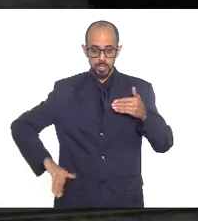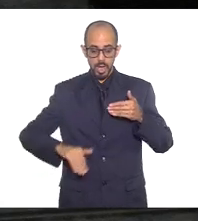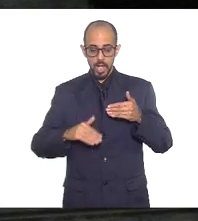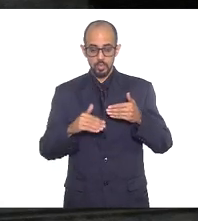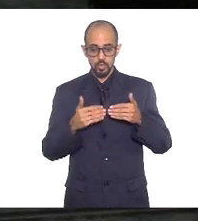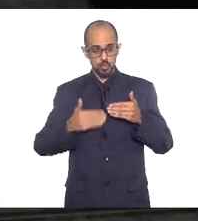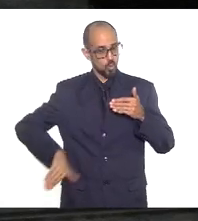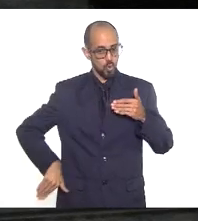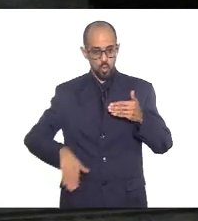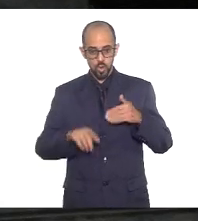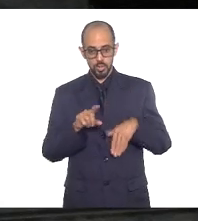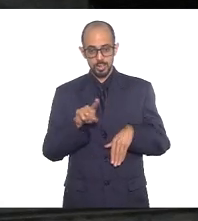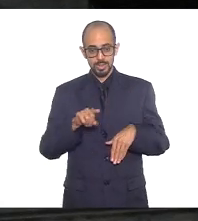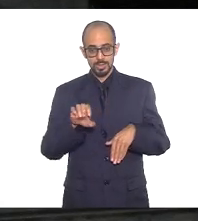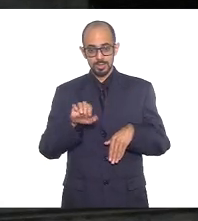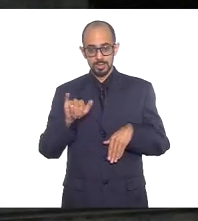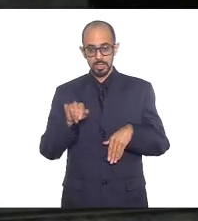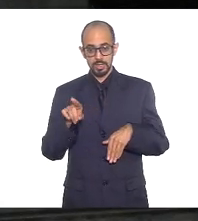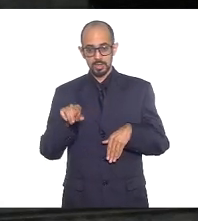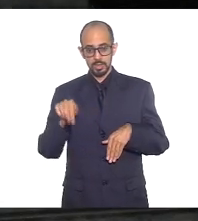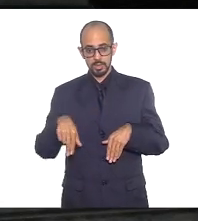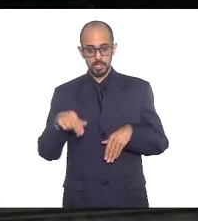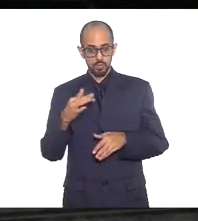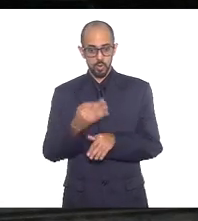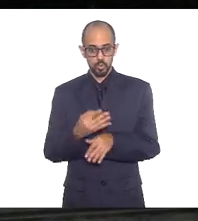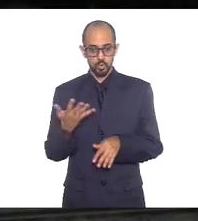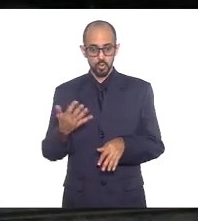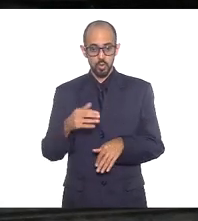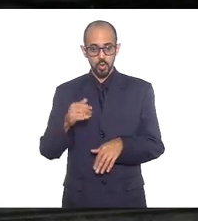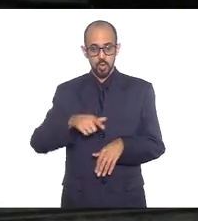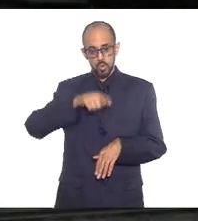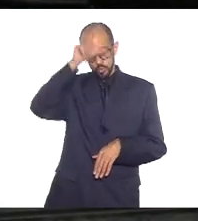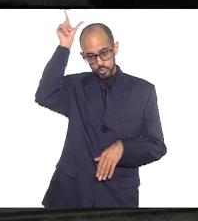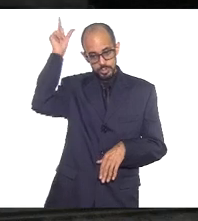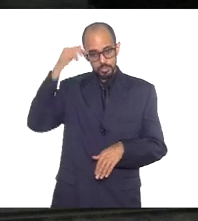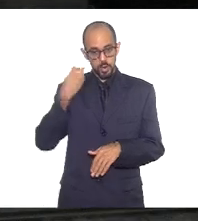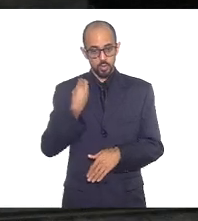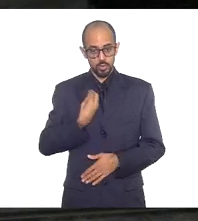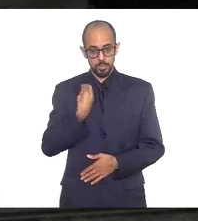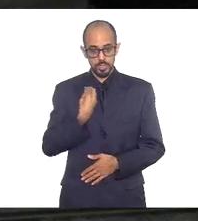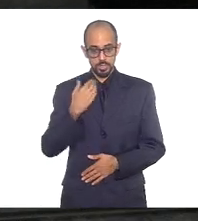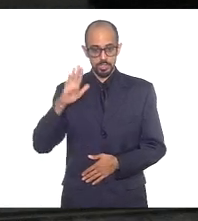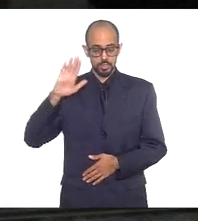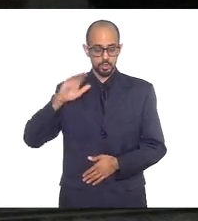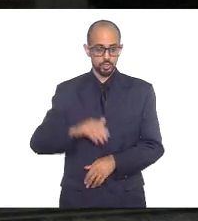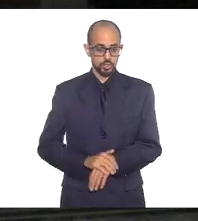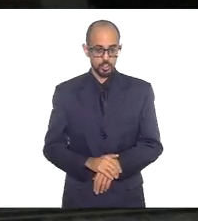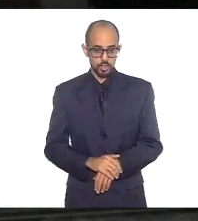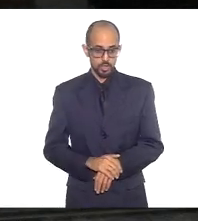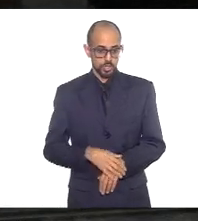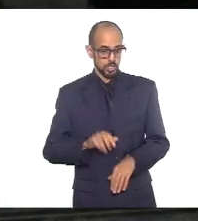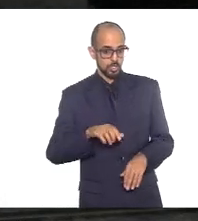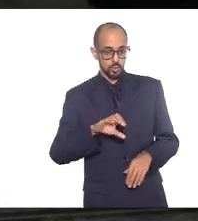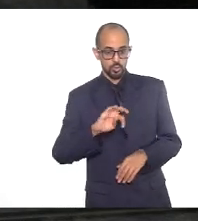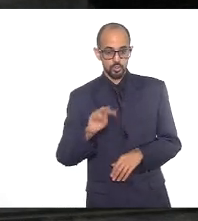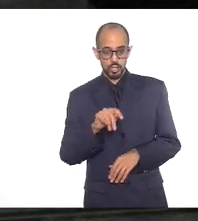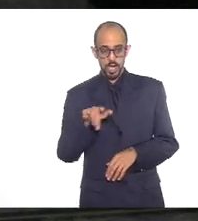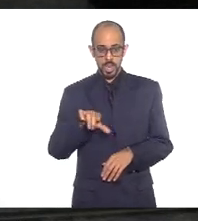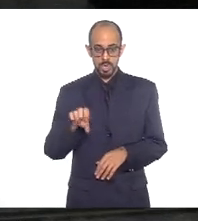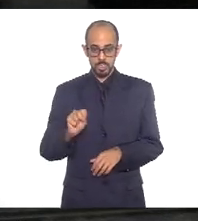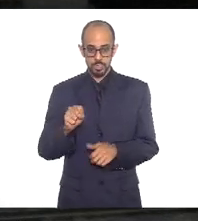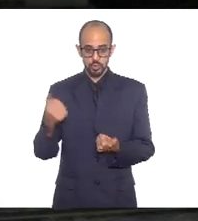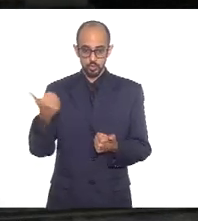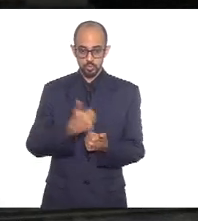deputada Zeidano está presente, deputado Luiz Paulo está presente. Então, Charles Batista entra no lugar